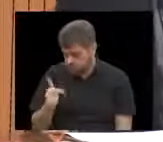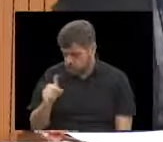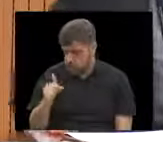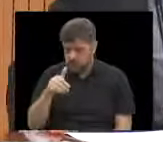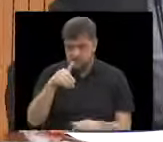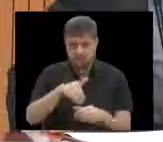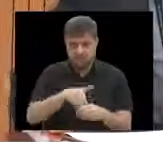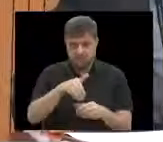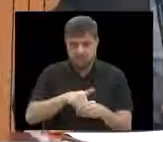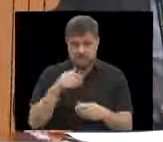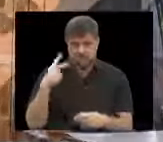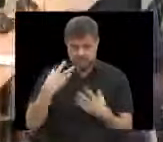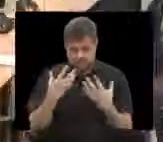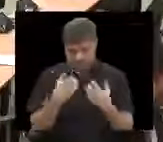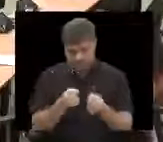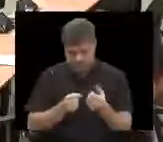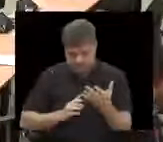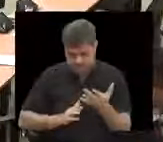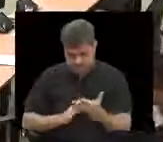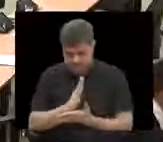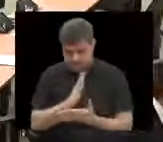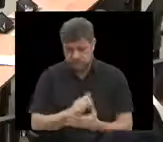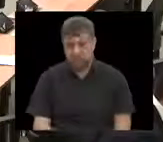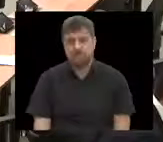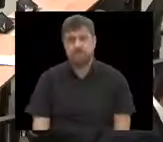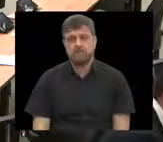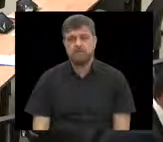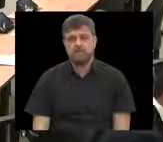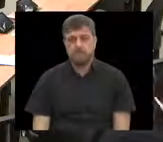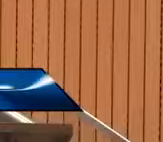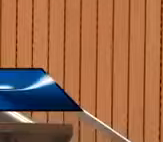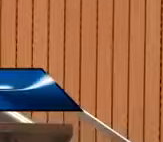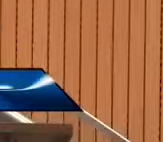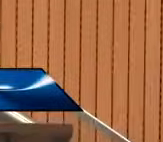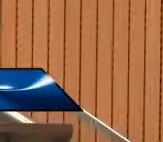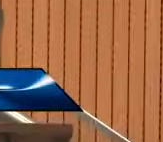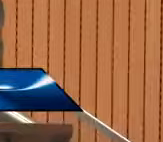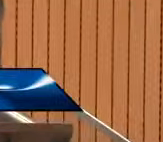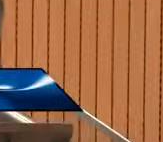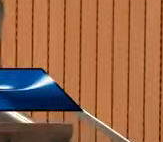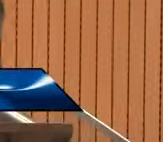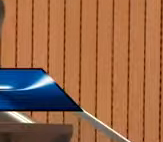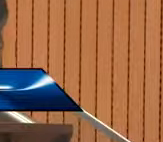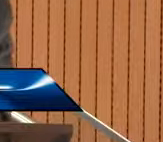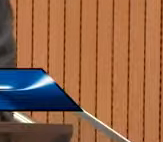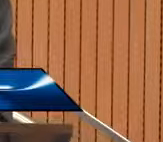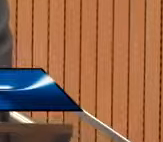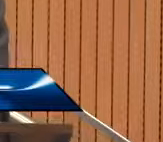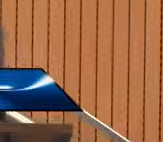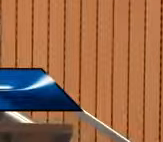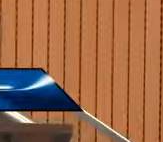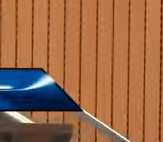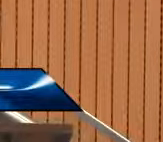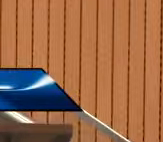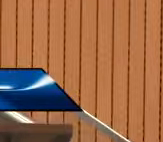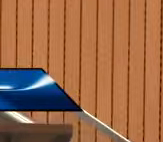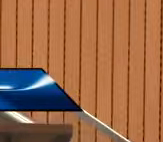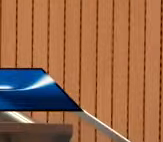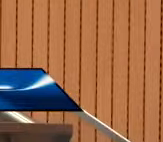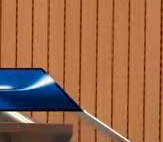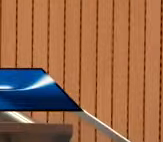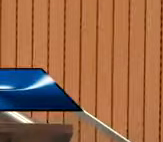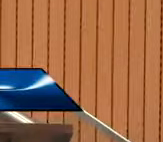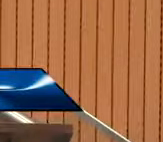também exaltou o papel que o educador desempenha na sociedade professores sem vocês nós não seríamos